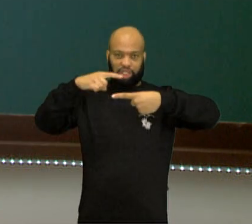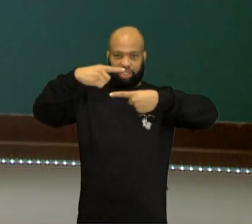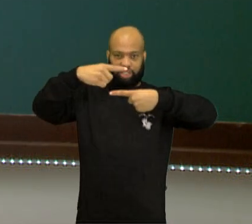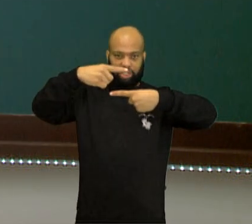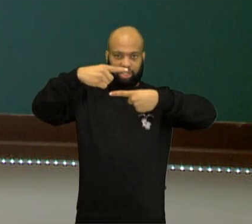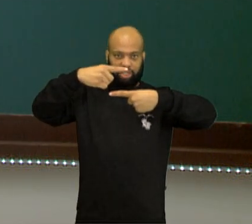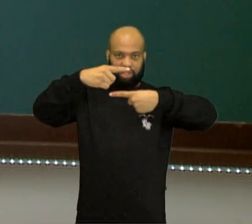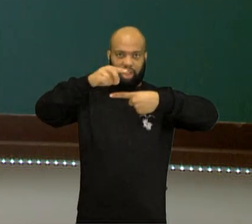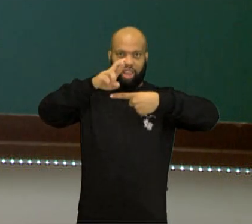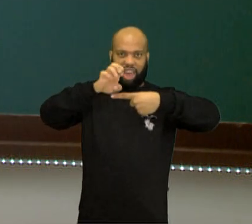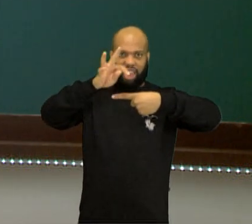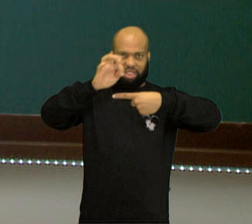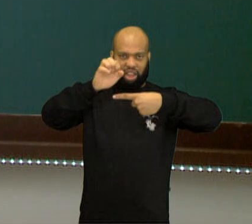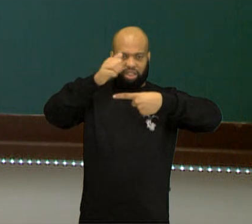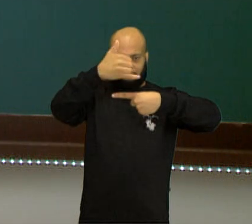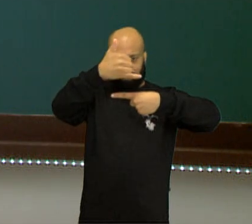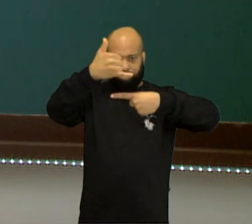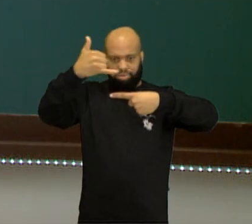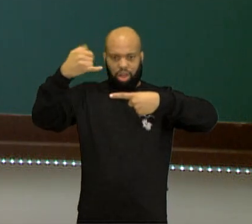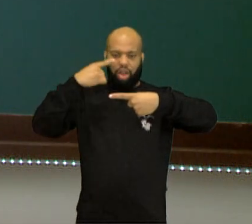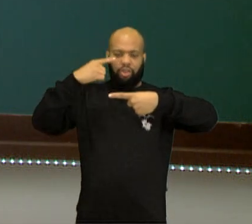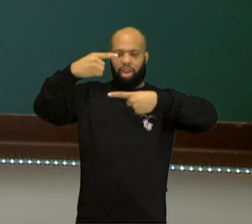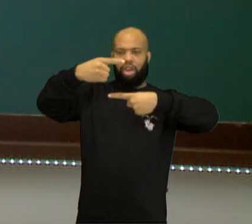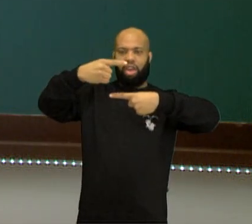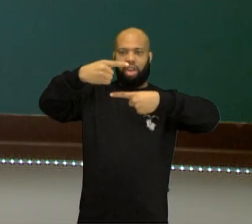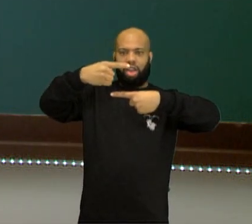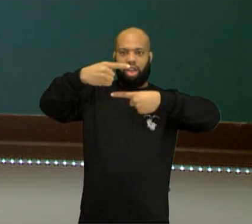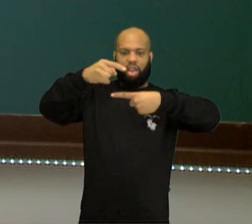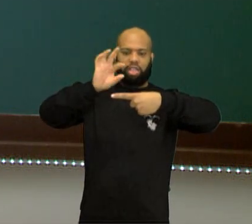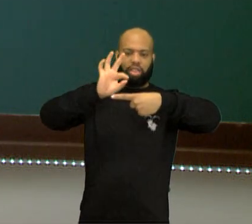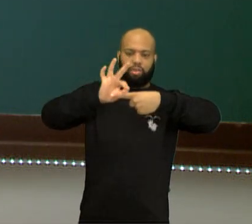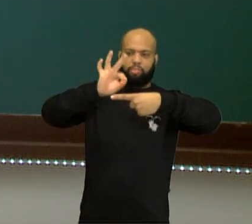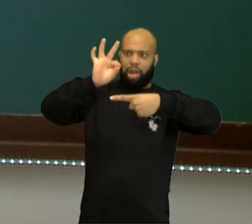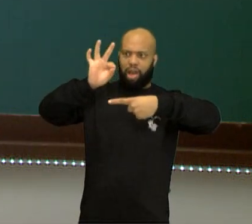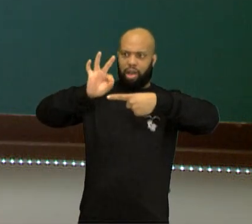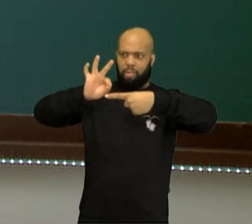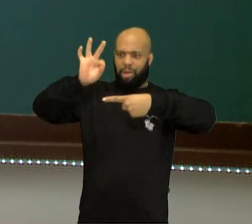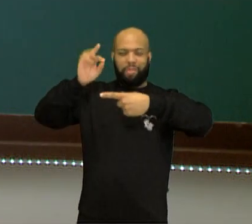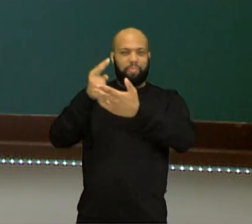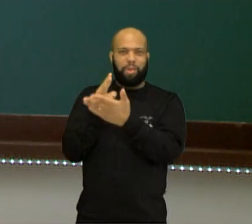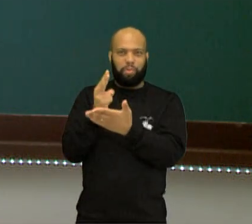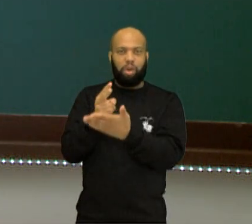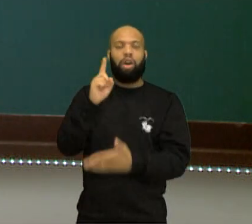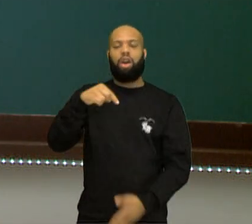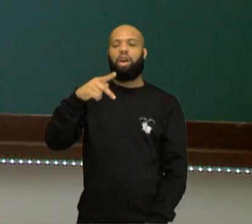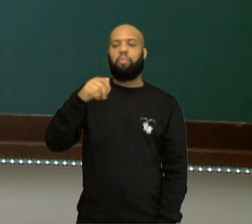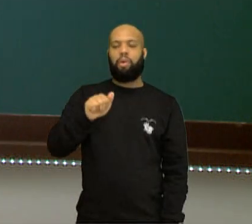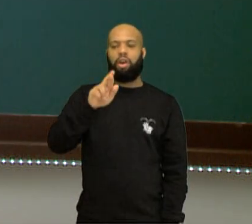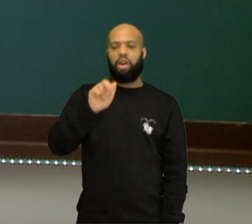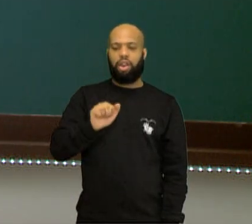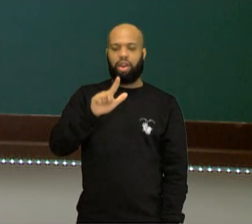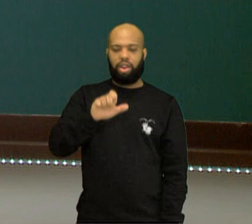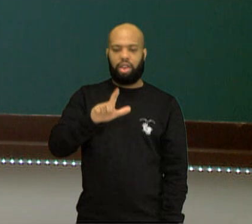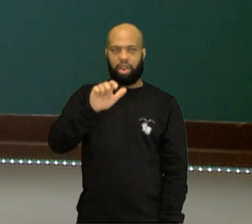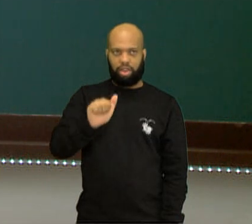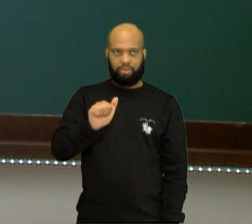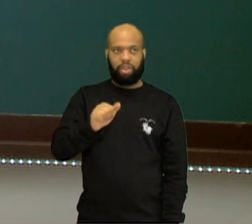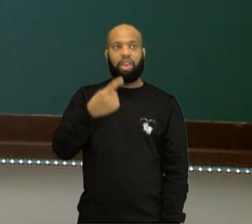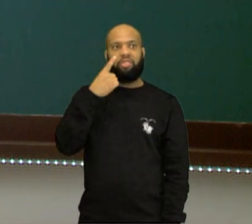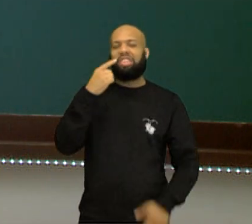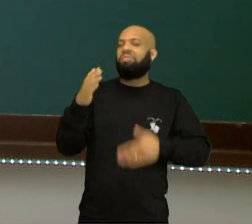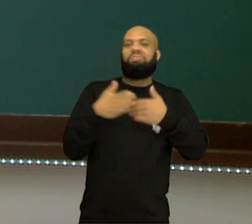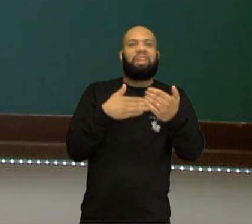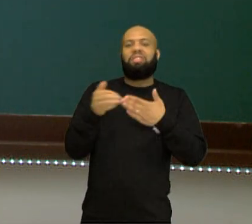x, ó, qualquer valor de x que eu tenho nesse eixo x, né, ele vai ser 3 no y,